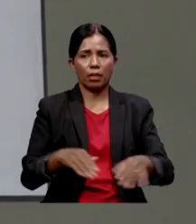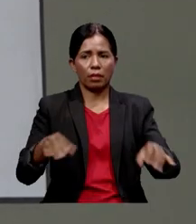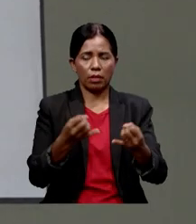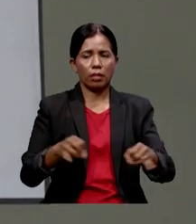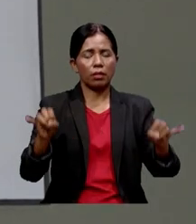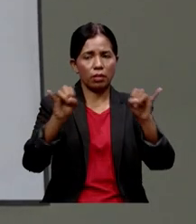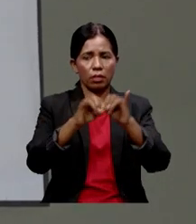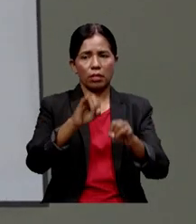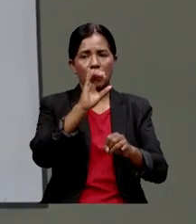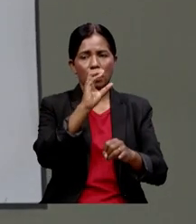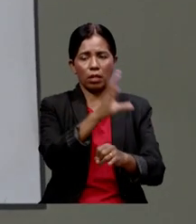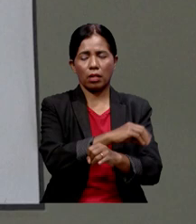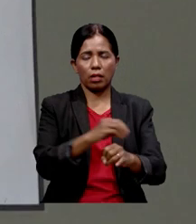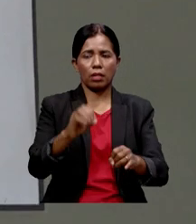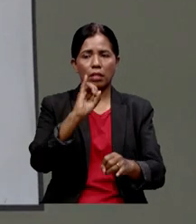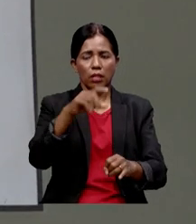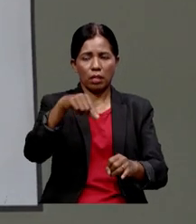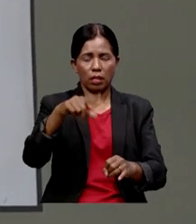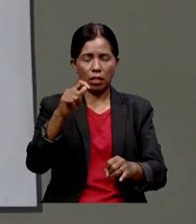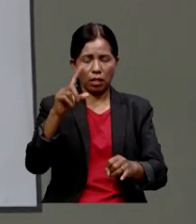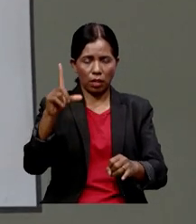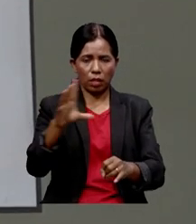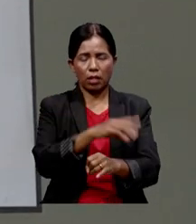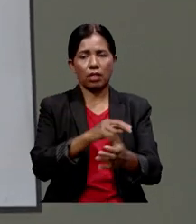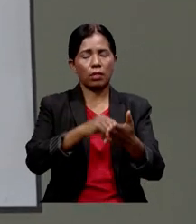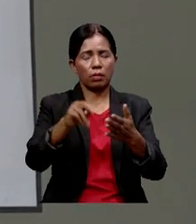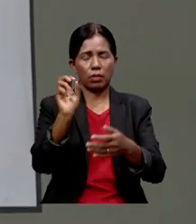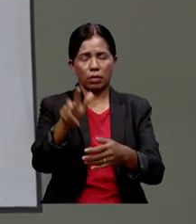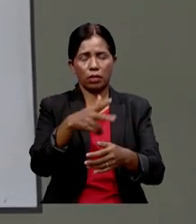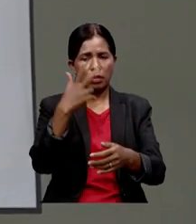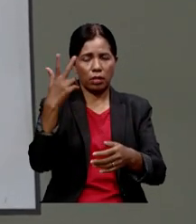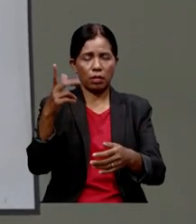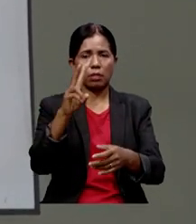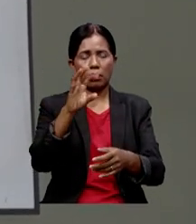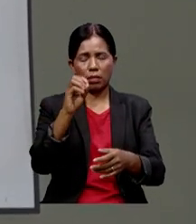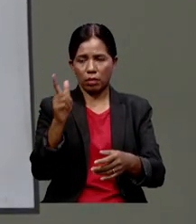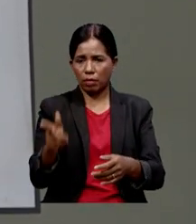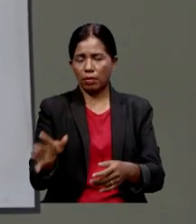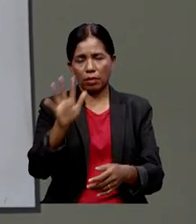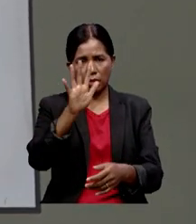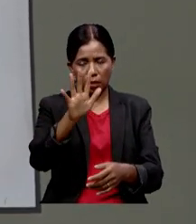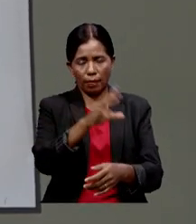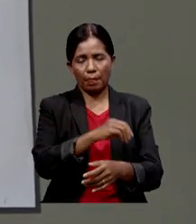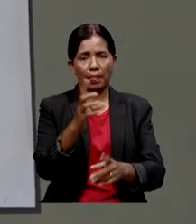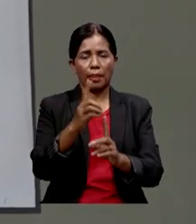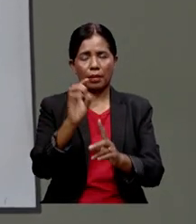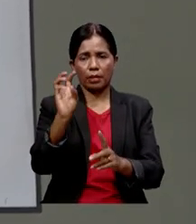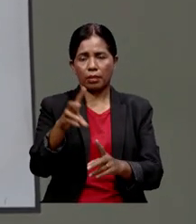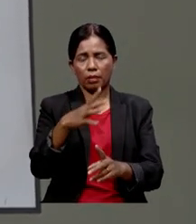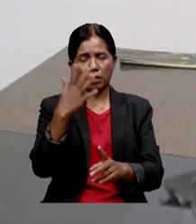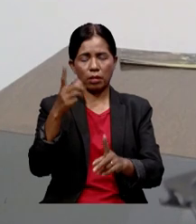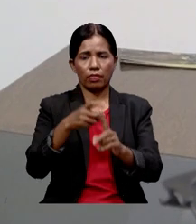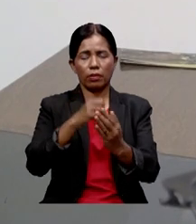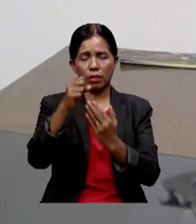Instituto Qualidade Timor-Leste haturi ha decreto lei número sanulo resin lima barra rihon rua anulo resin lima loran sanulo resin lima